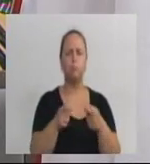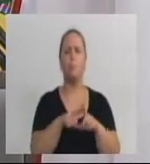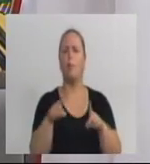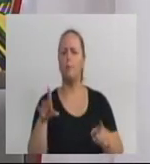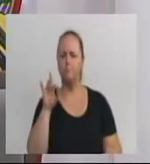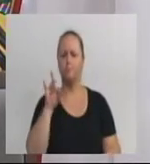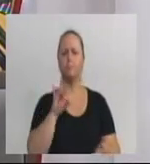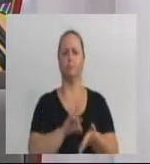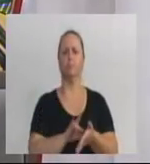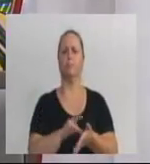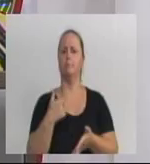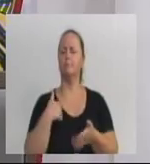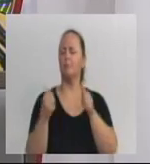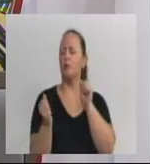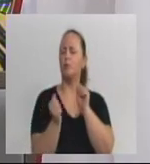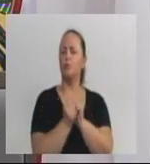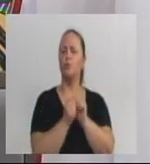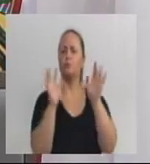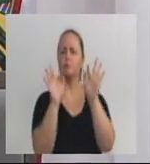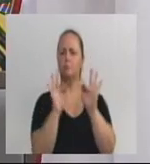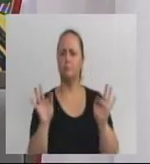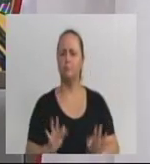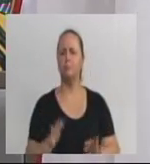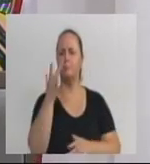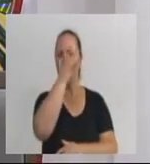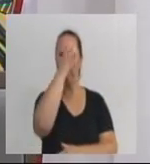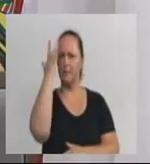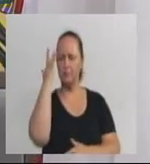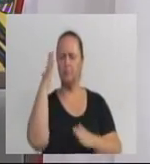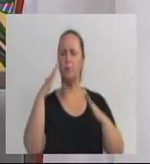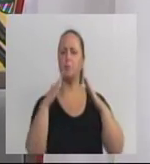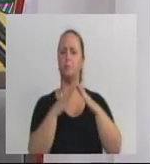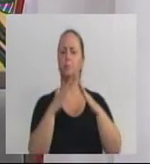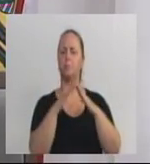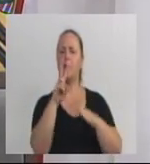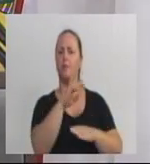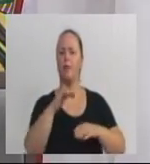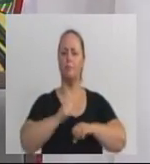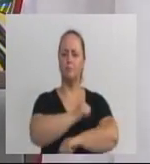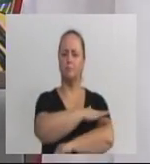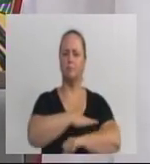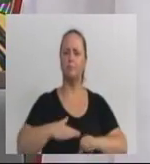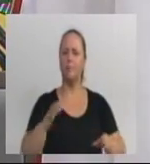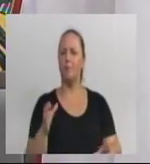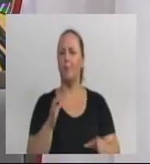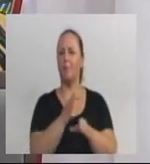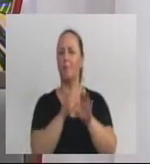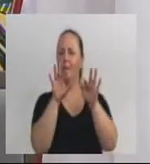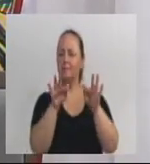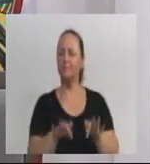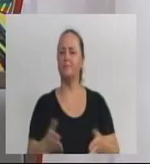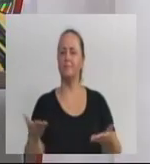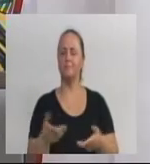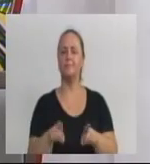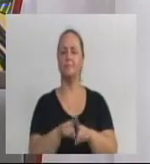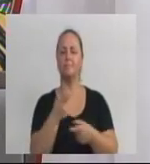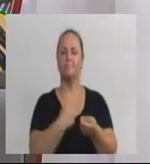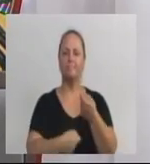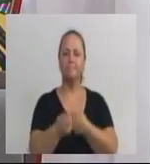moradores que vão receber essas benfeitorias com a Secretaria de Obras e com toda a administração de Blumenau. E